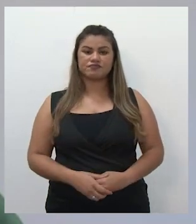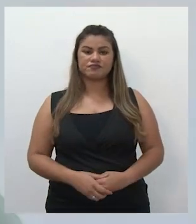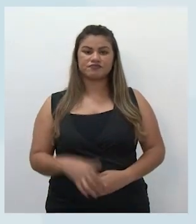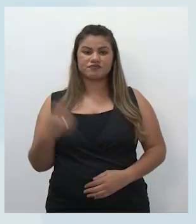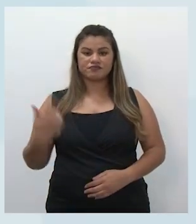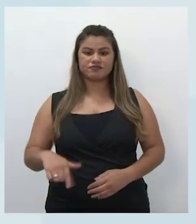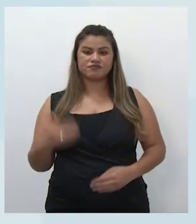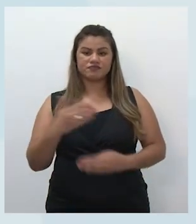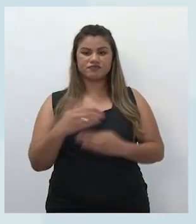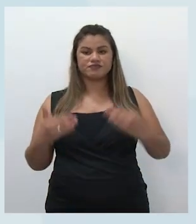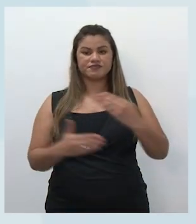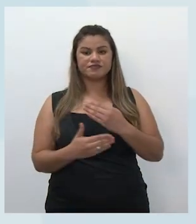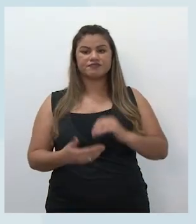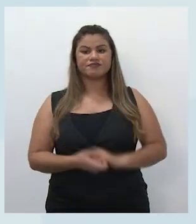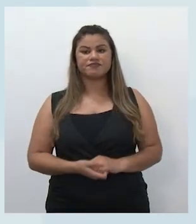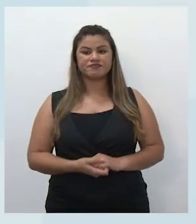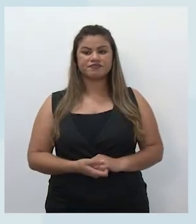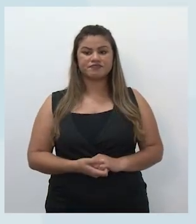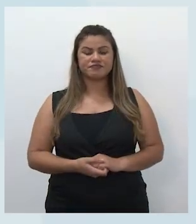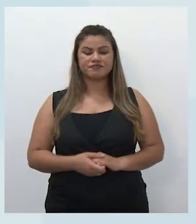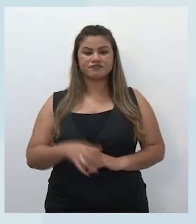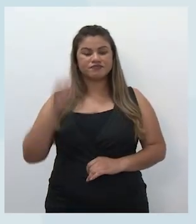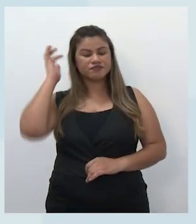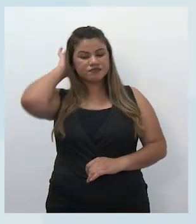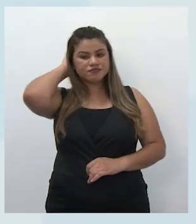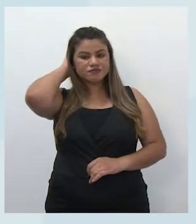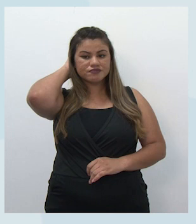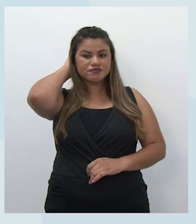Próximo slide, por favor.